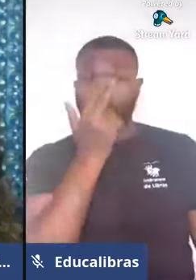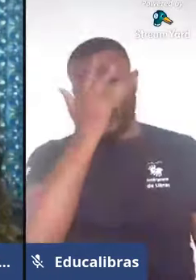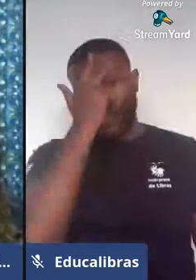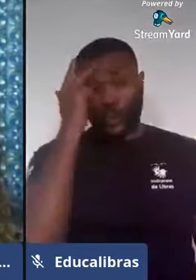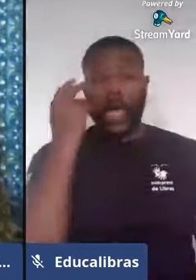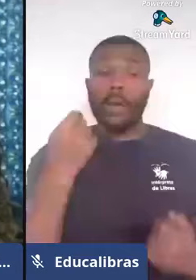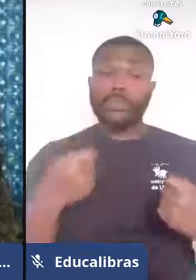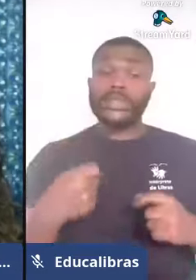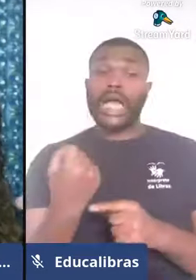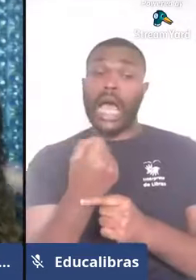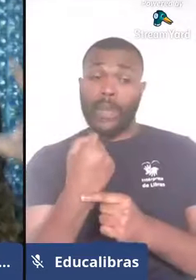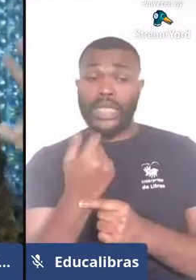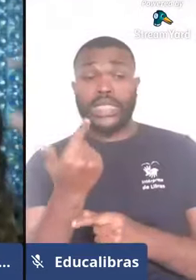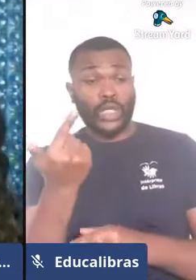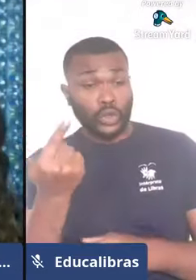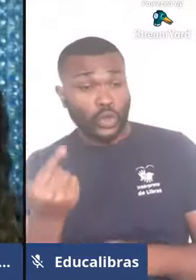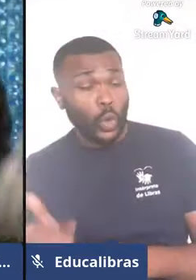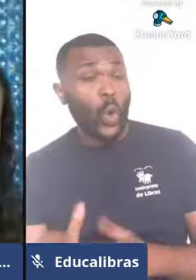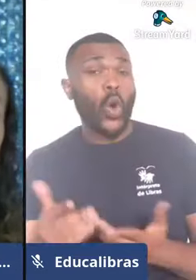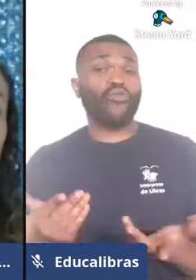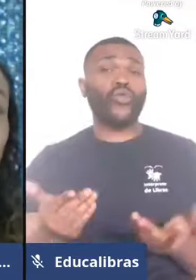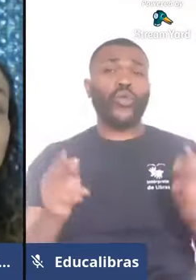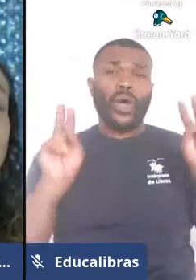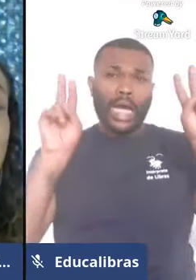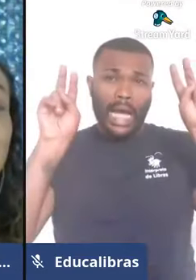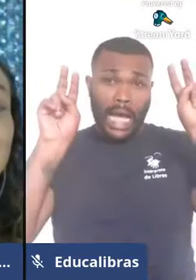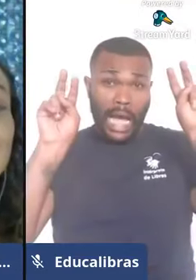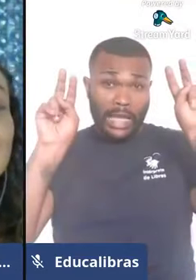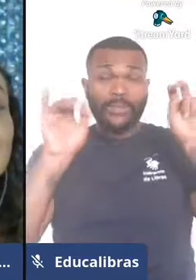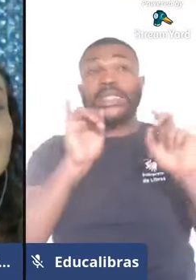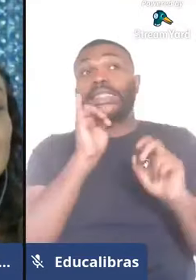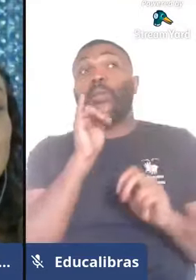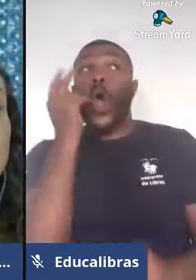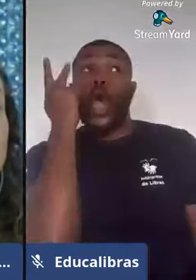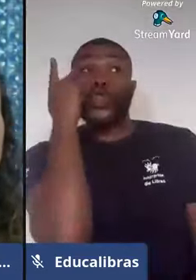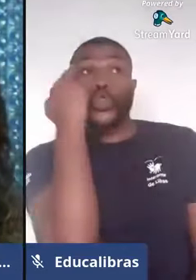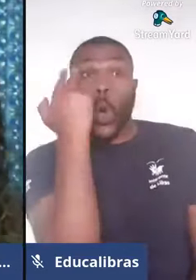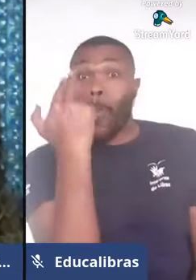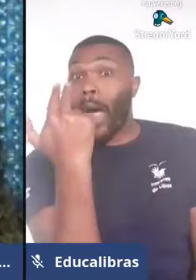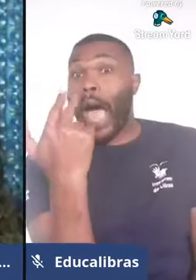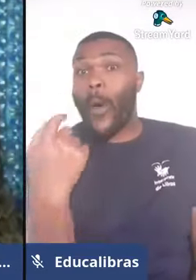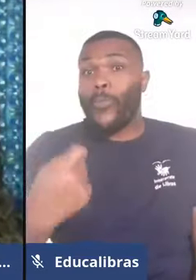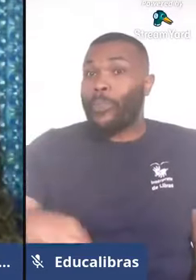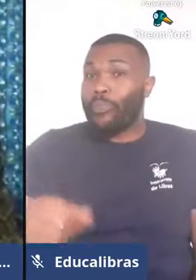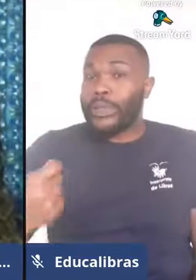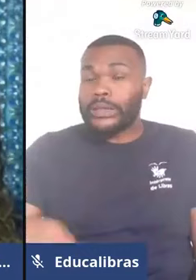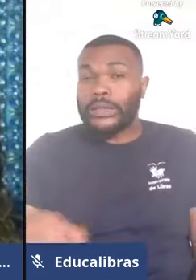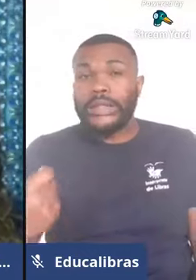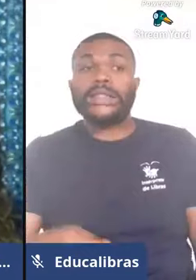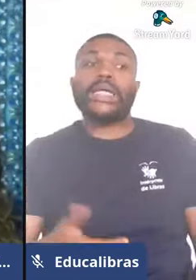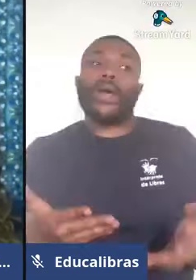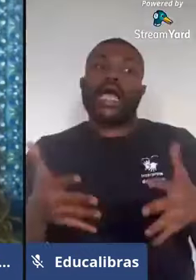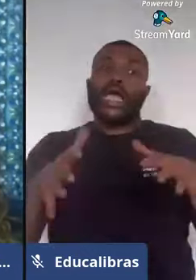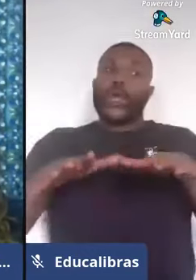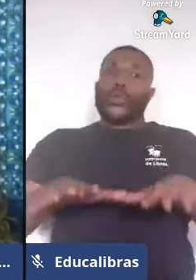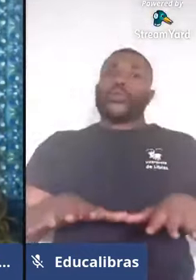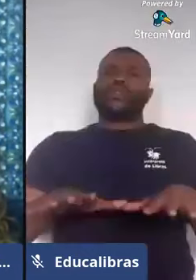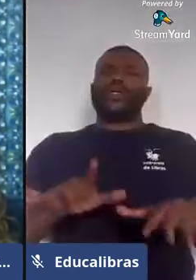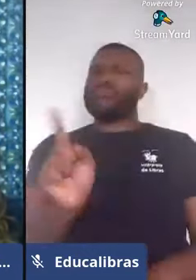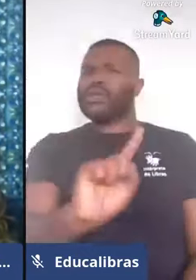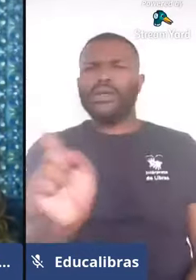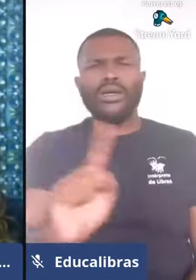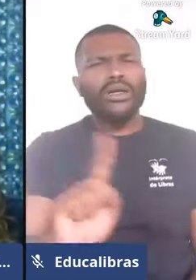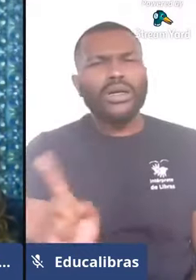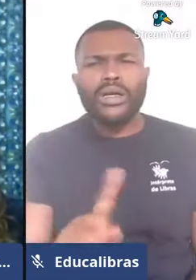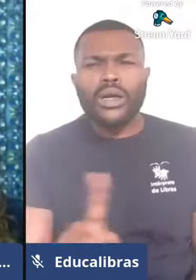ela tem que vou até fazer aspas aqui, se normalizar, né, para ser incluída. E não, né? A